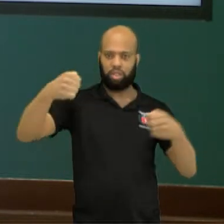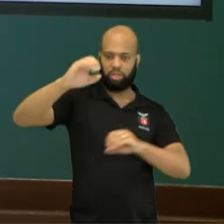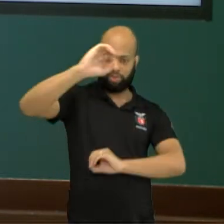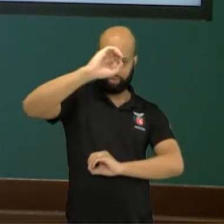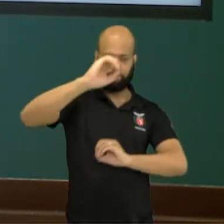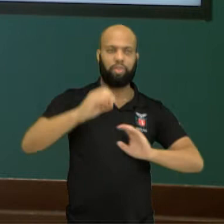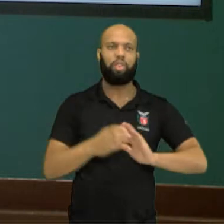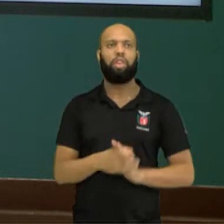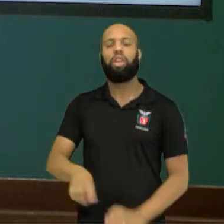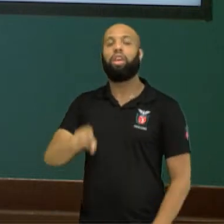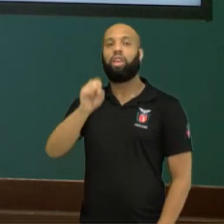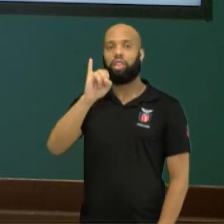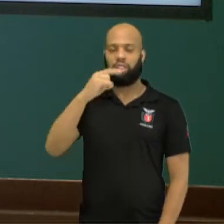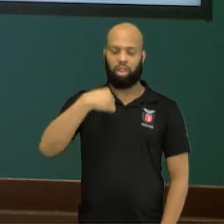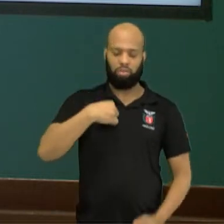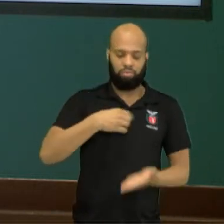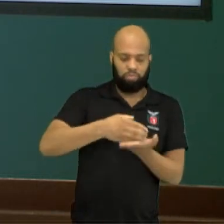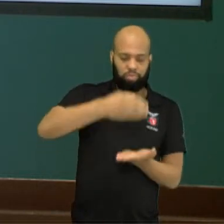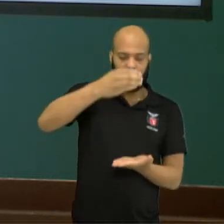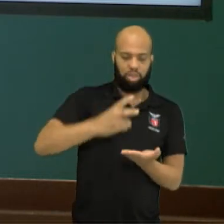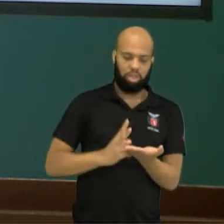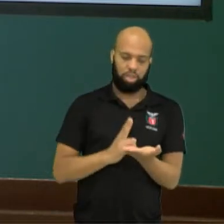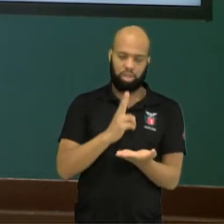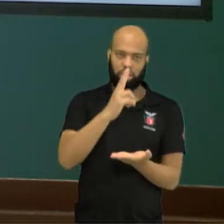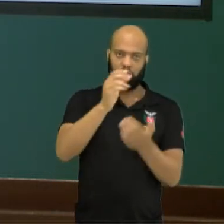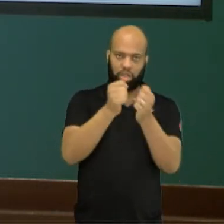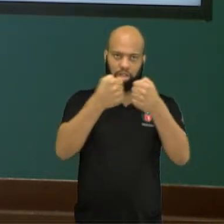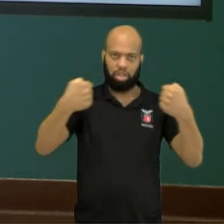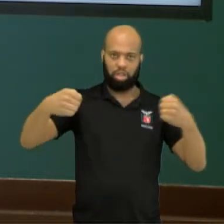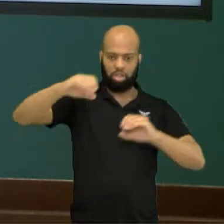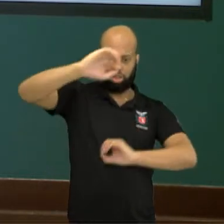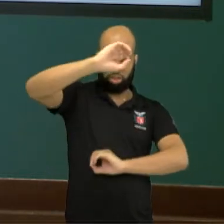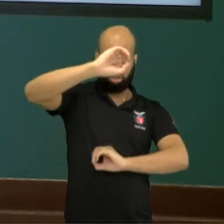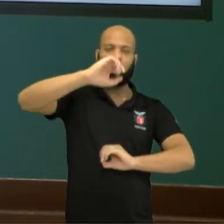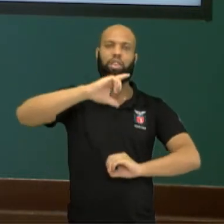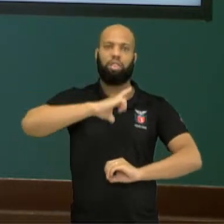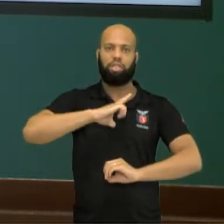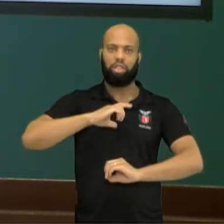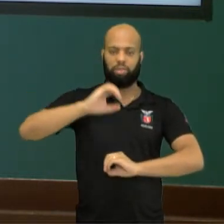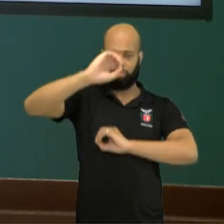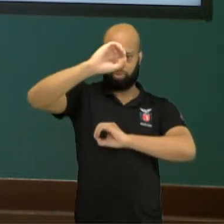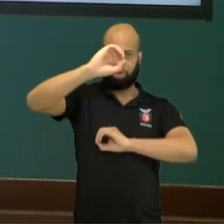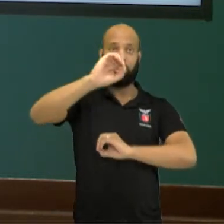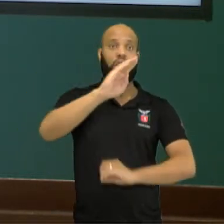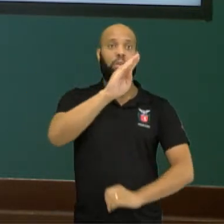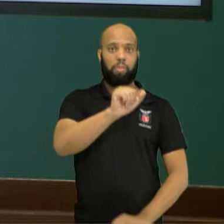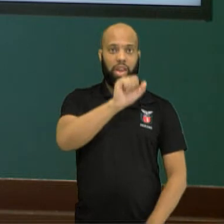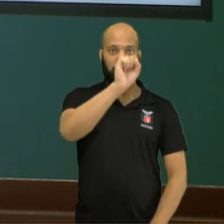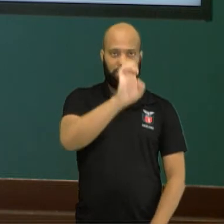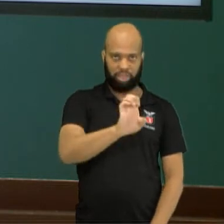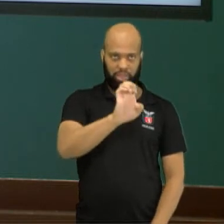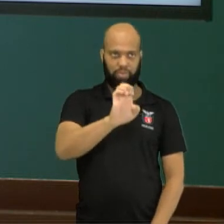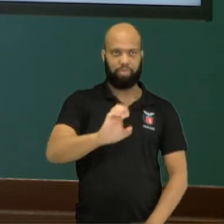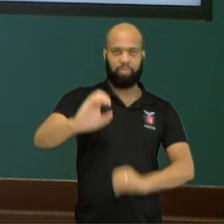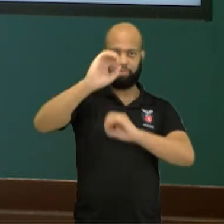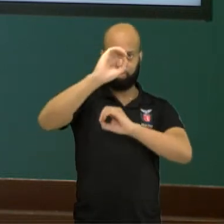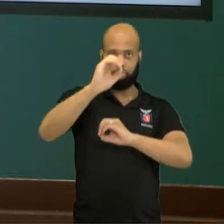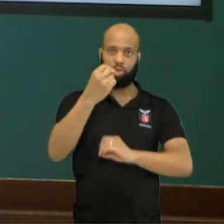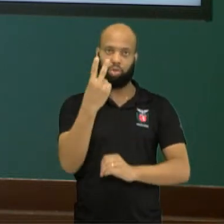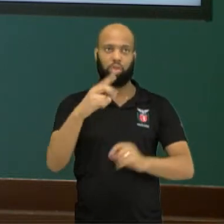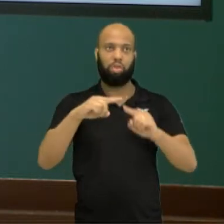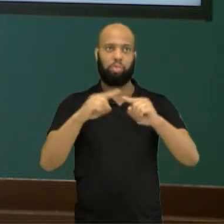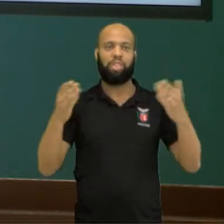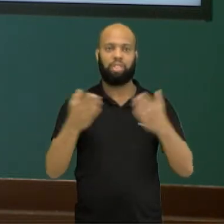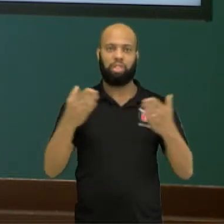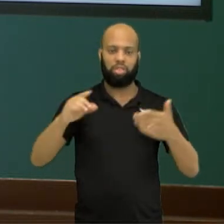oblíquo. Quando eu planifiquei, vou ter as duas superfícies da base, que continua sendo um círculo, porém a área lateral agora